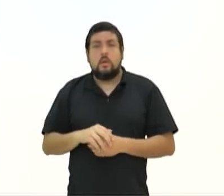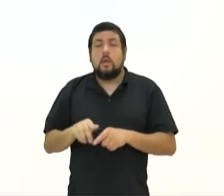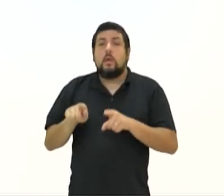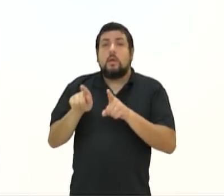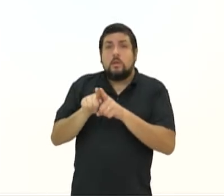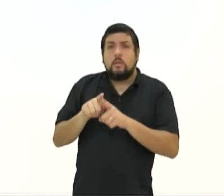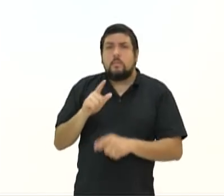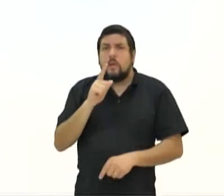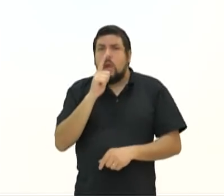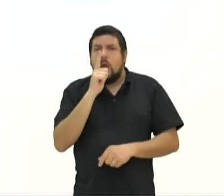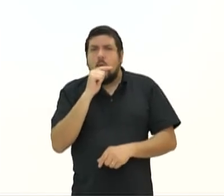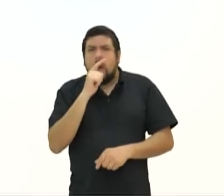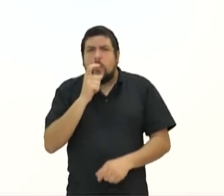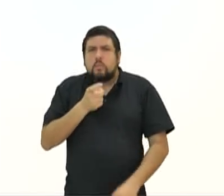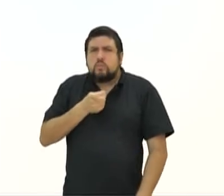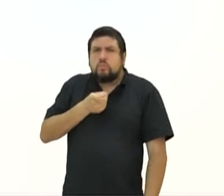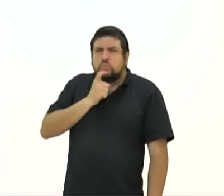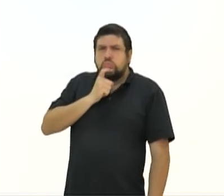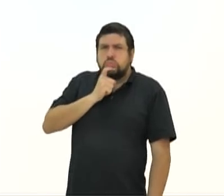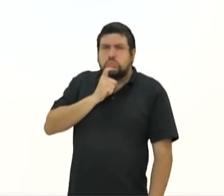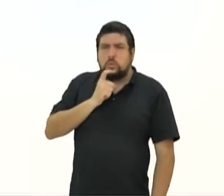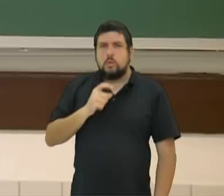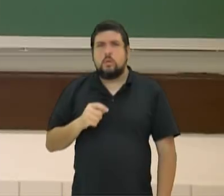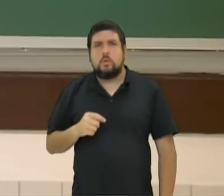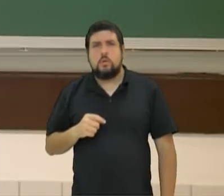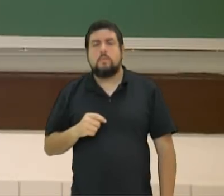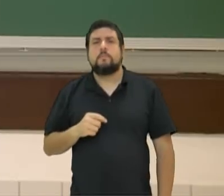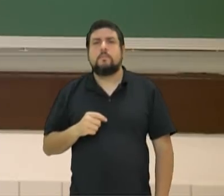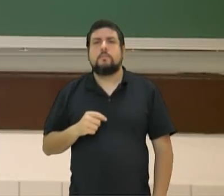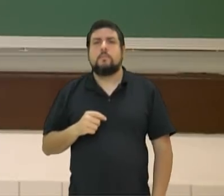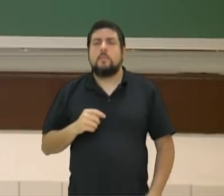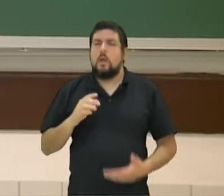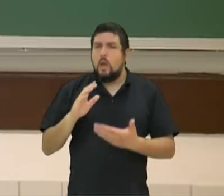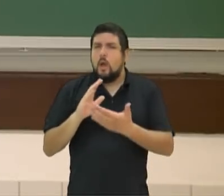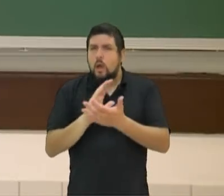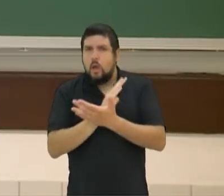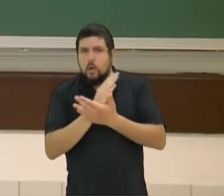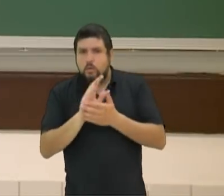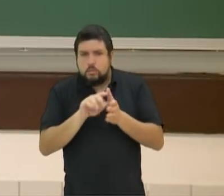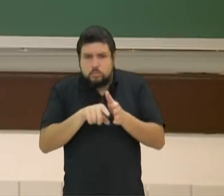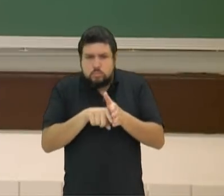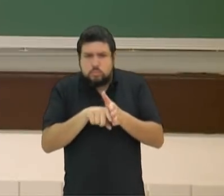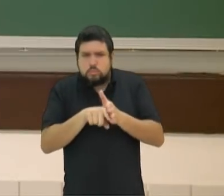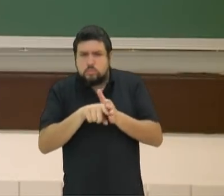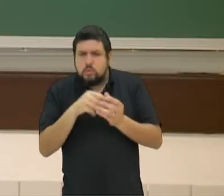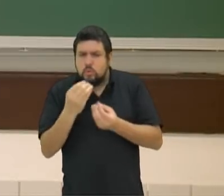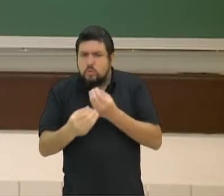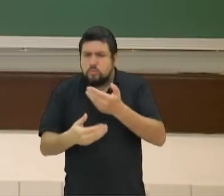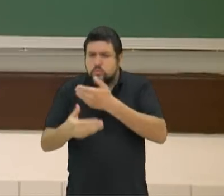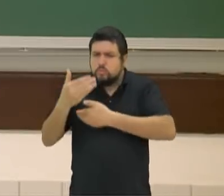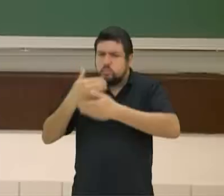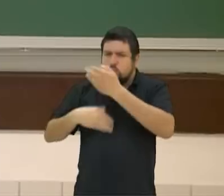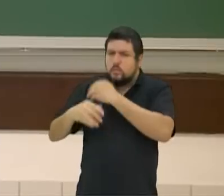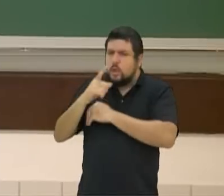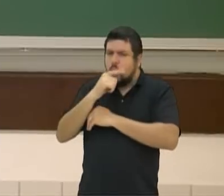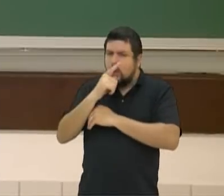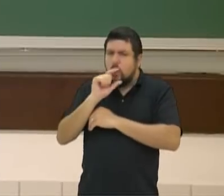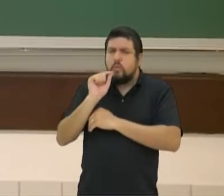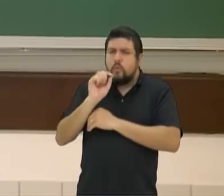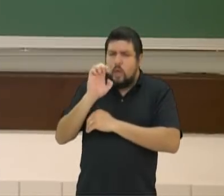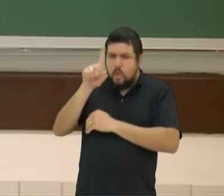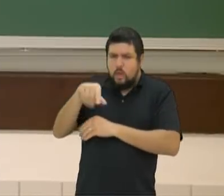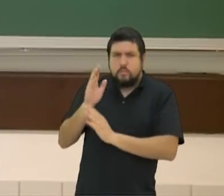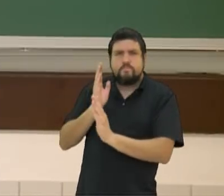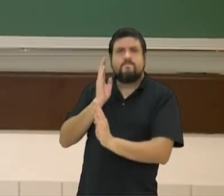congelada. Existem estudos que dizem que a nossa água do planeta Terra veio até aqui através desses